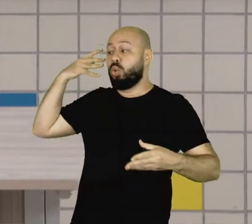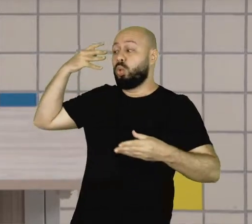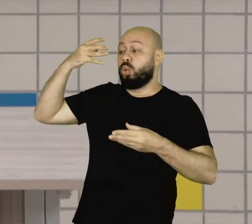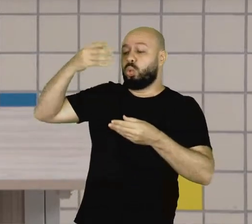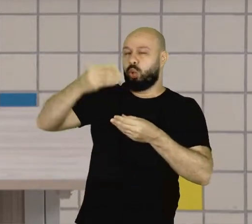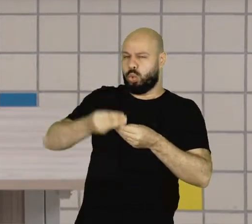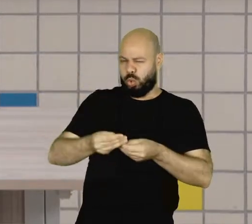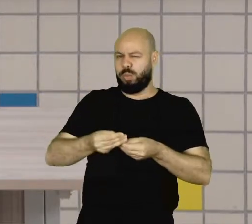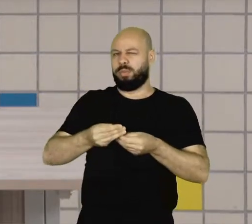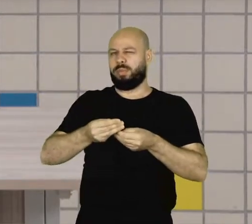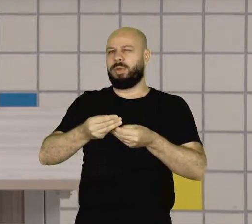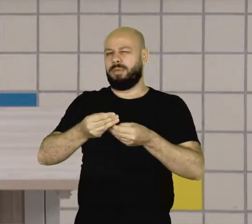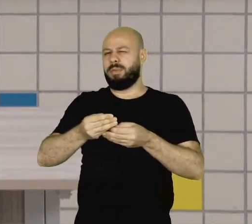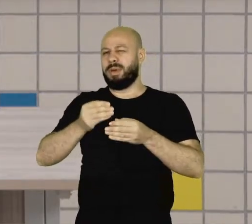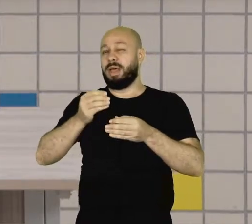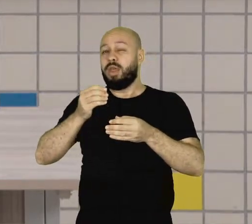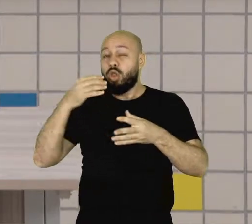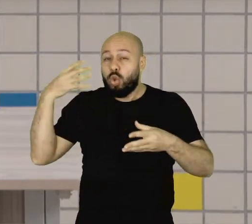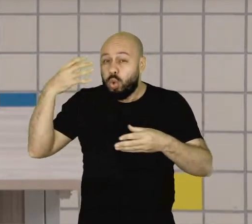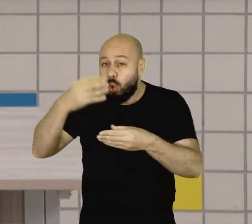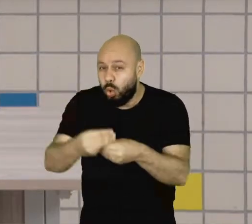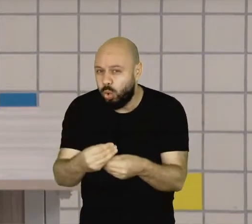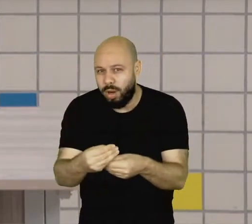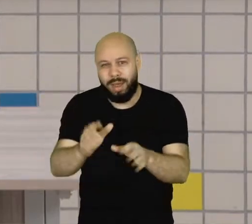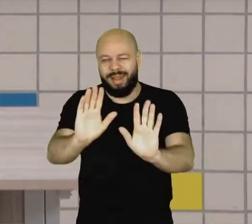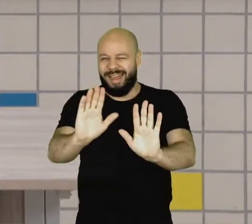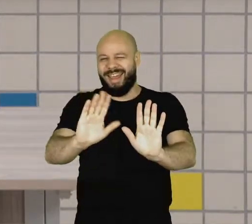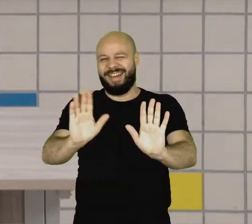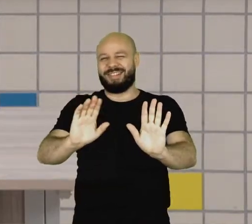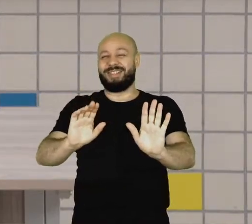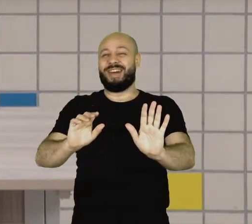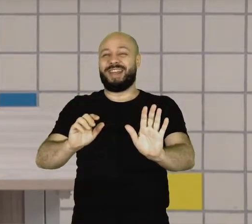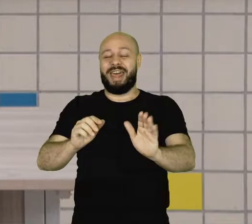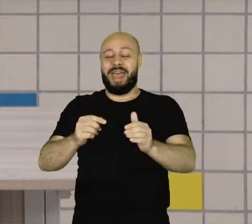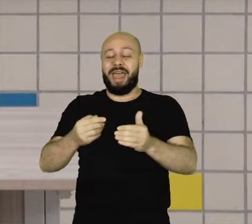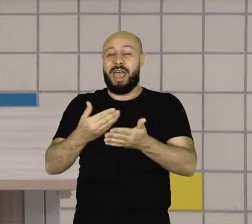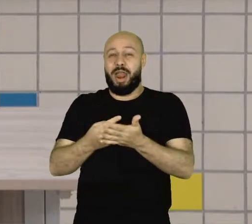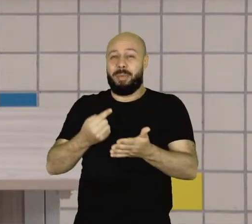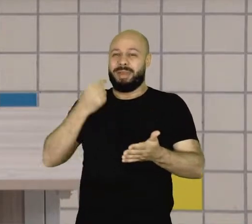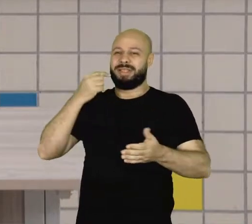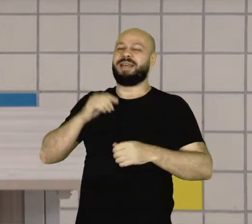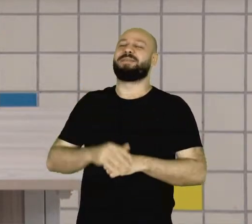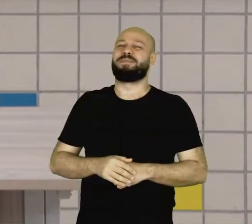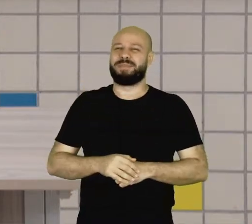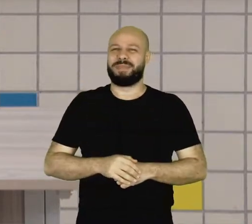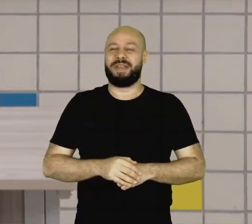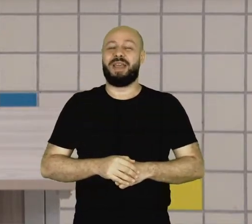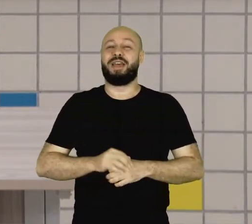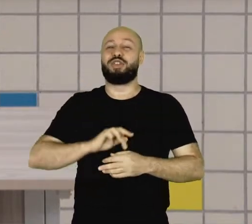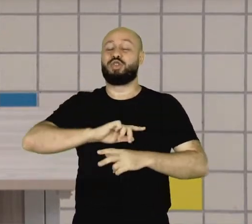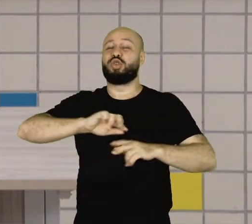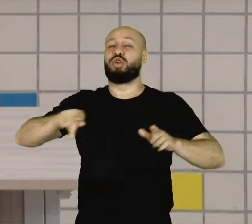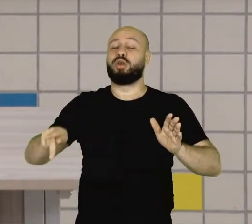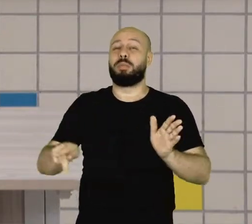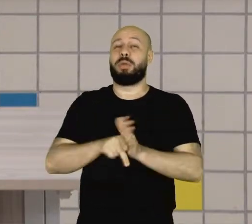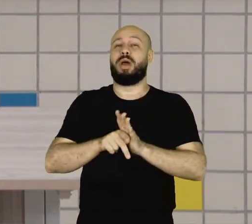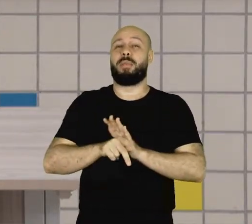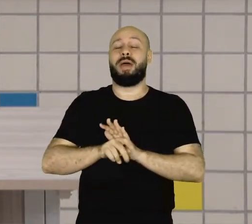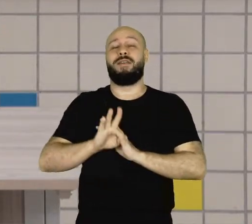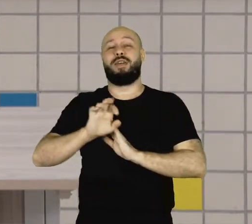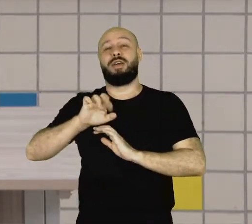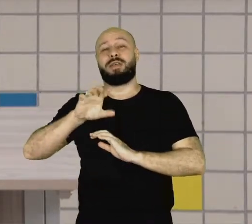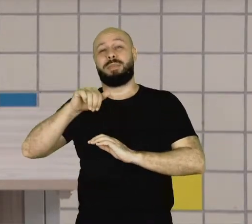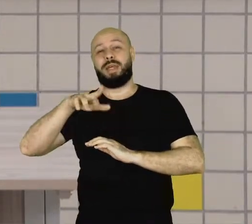tudo. Vamos só dar a nossa aula anterior. Nós falamos sobre fatores minerais no continente americano, mais especificamente na